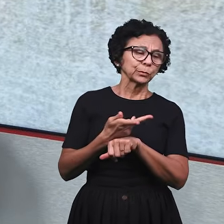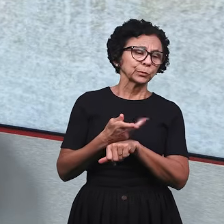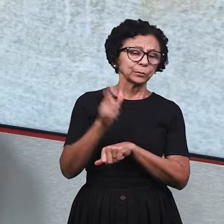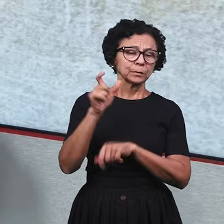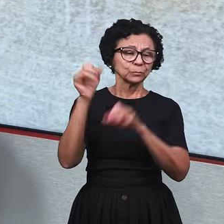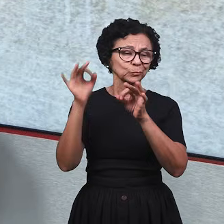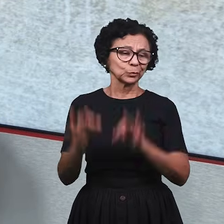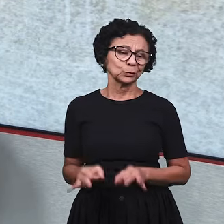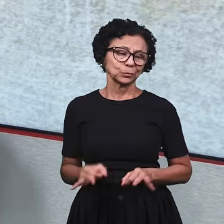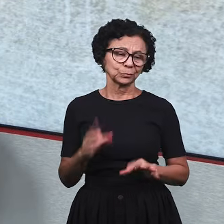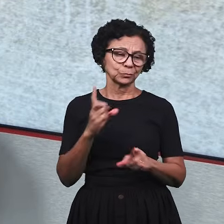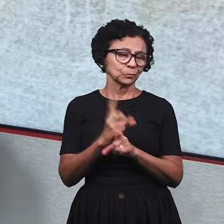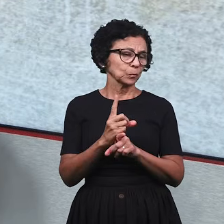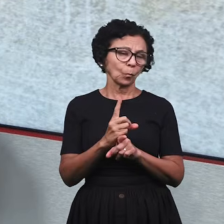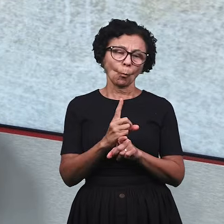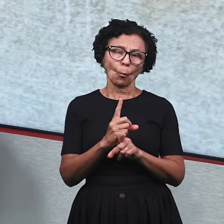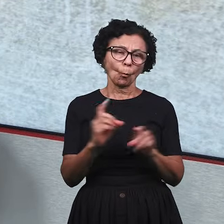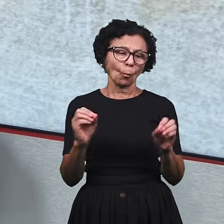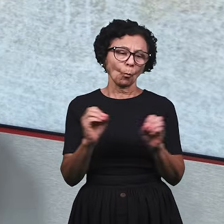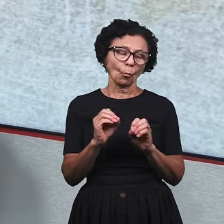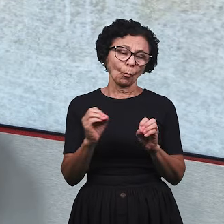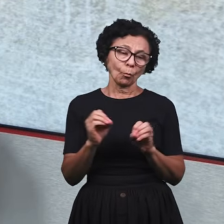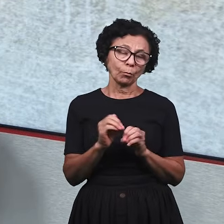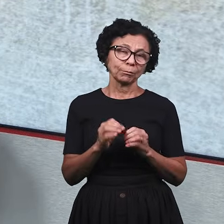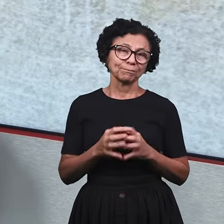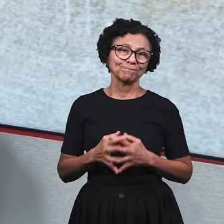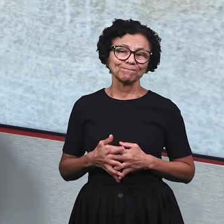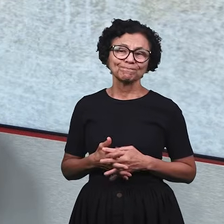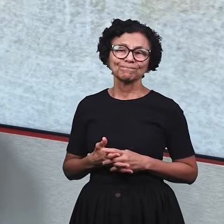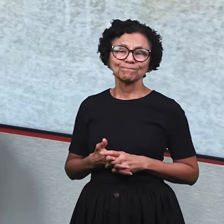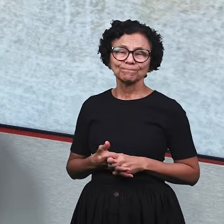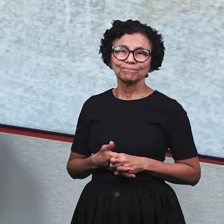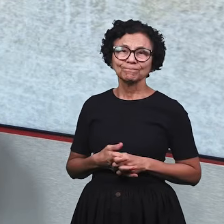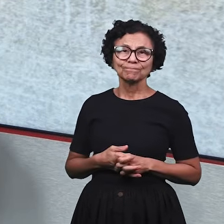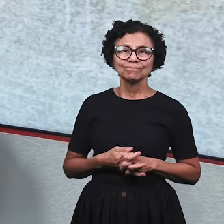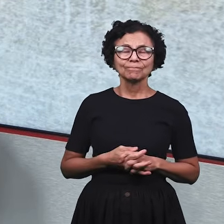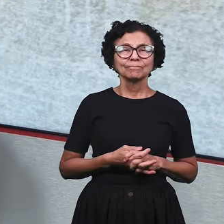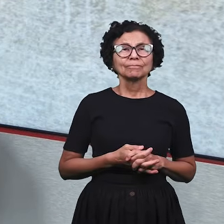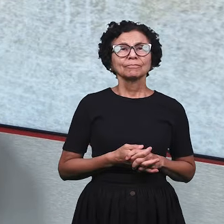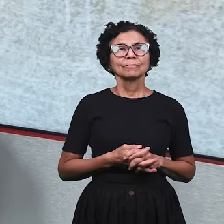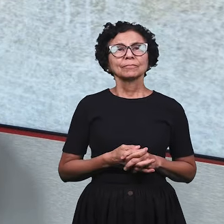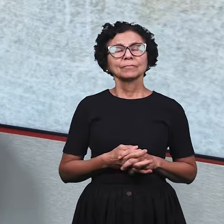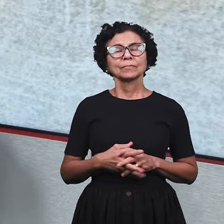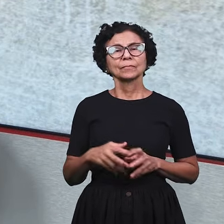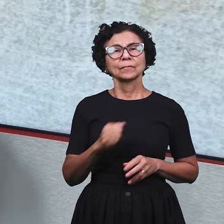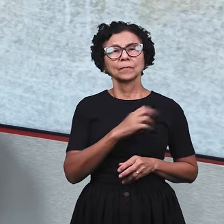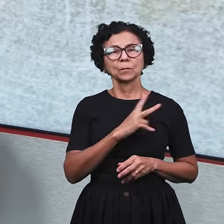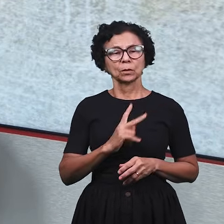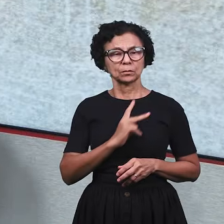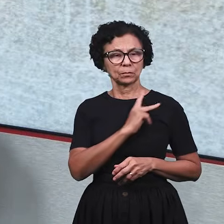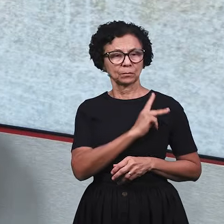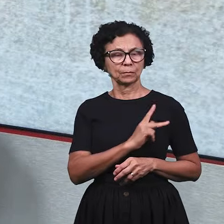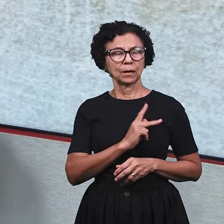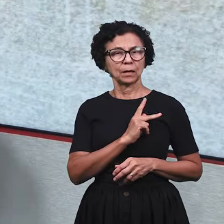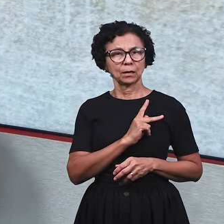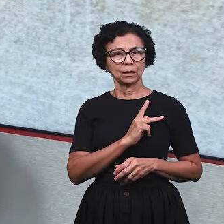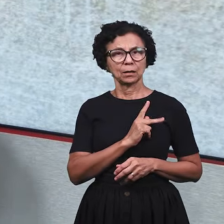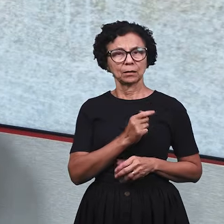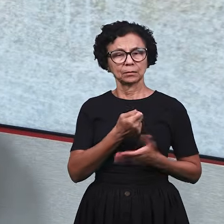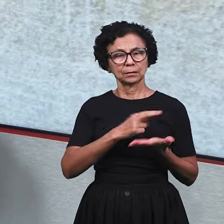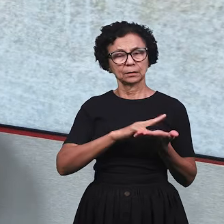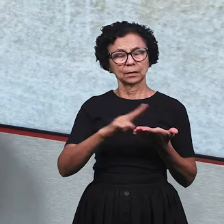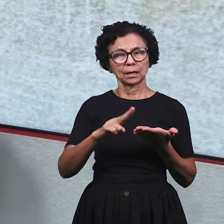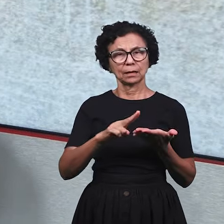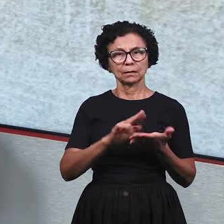Deus não achou. Quem diz isto é a citação feita pelo apóstolo Paulo na carta